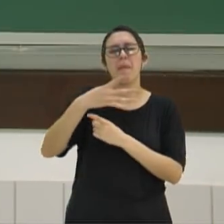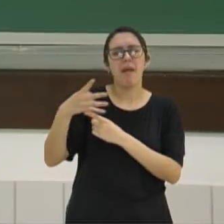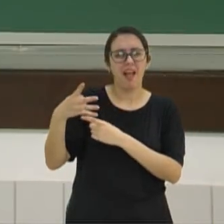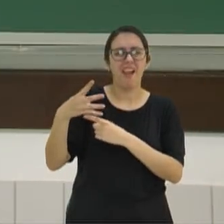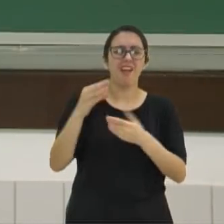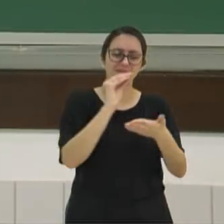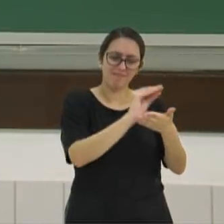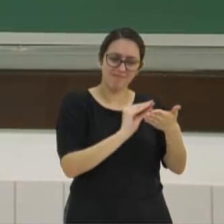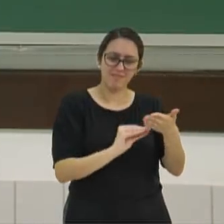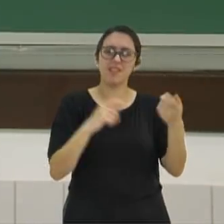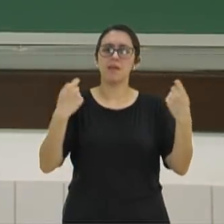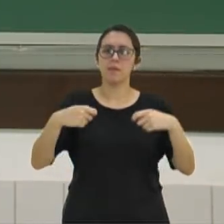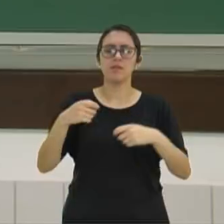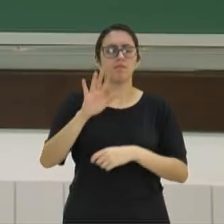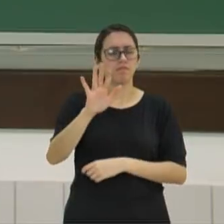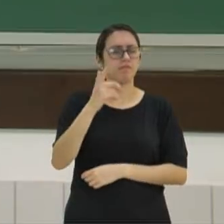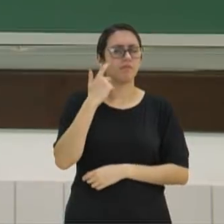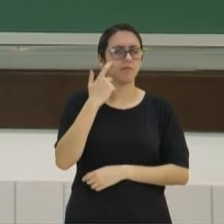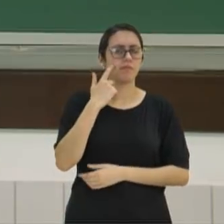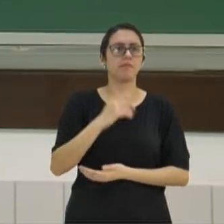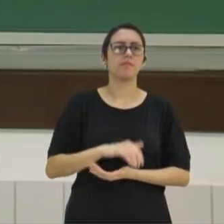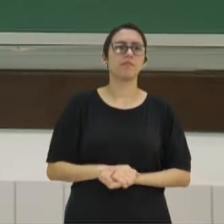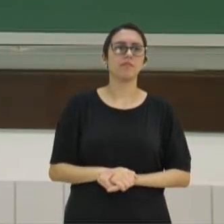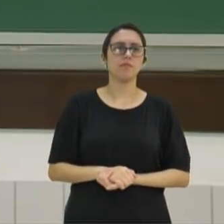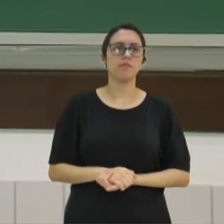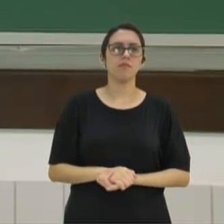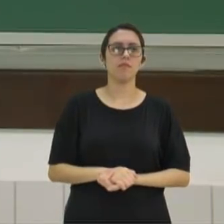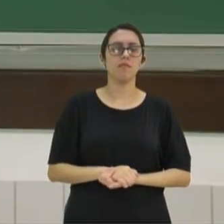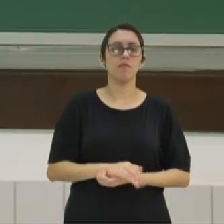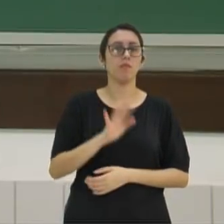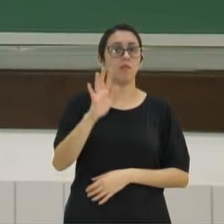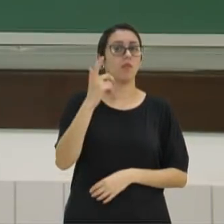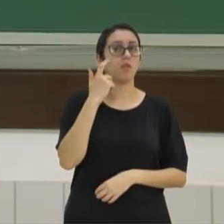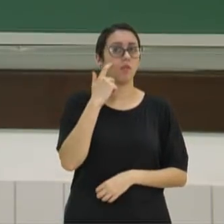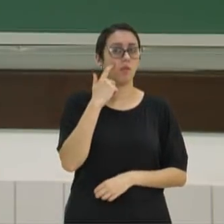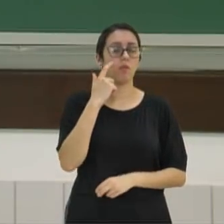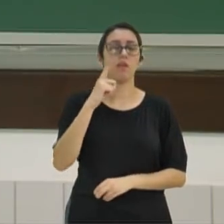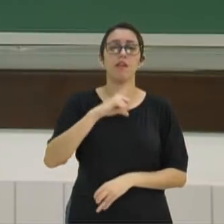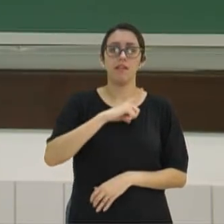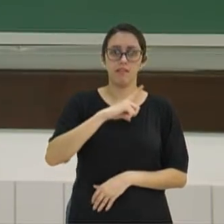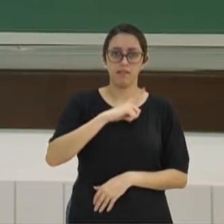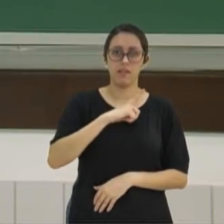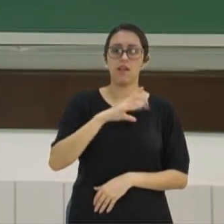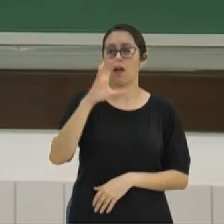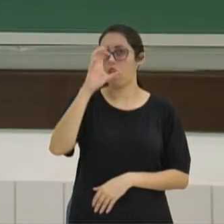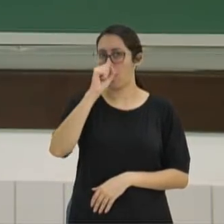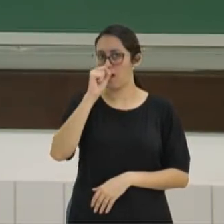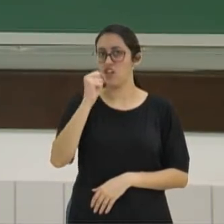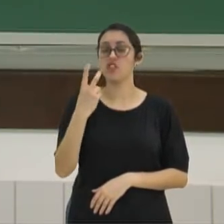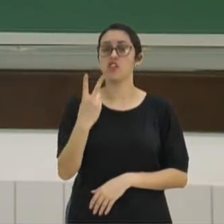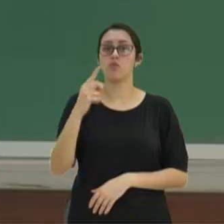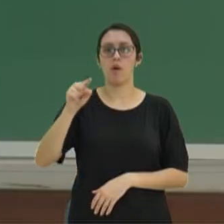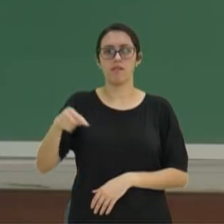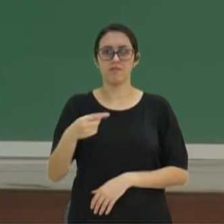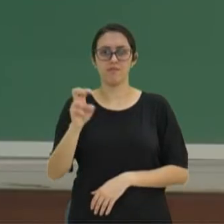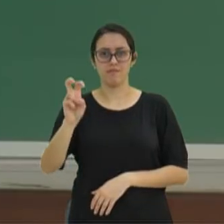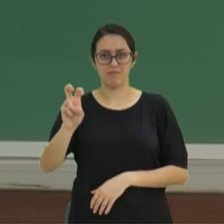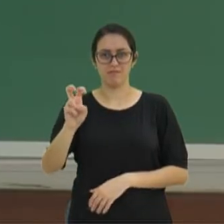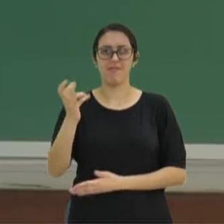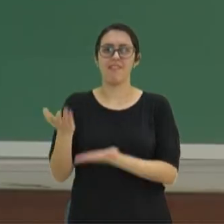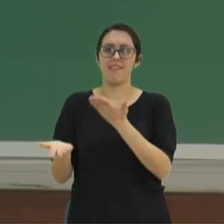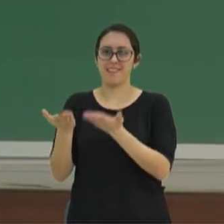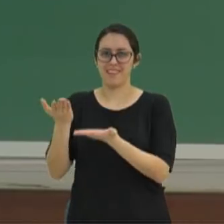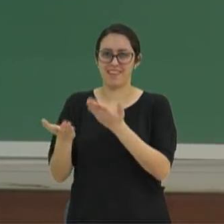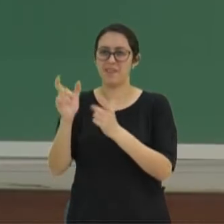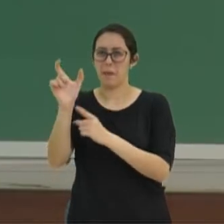lá? Então, aqui, ó. Então, como é que vai ficar? A quantidade de laranja em quilogramas. Então, 2,5 kg foi a